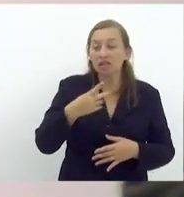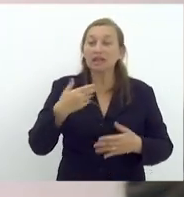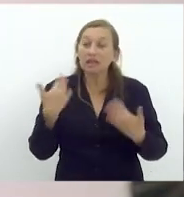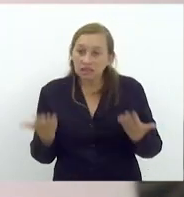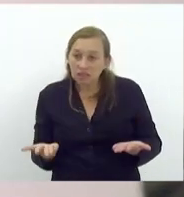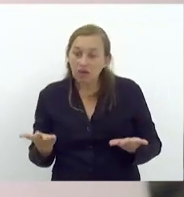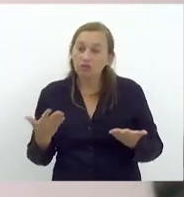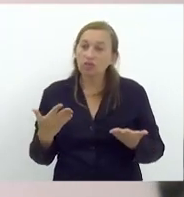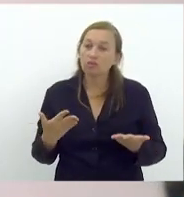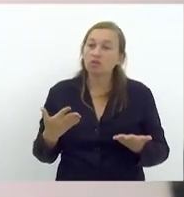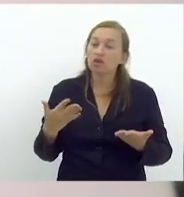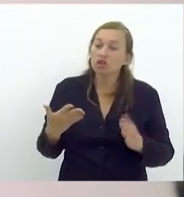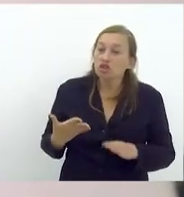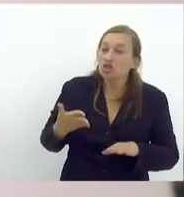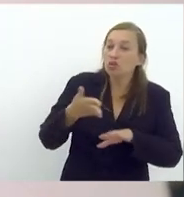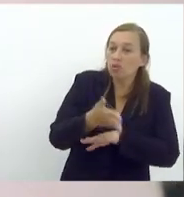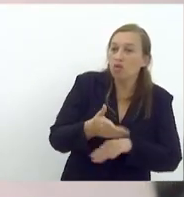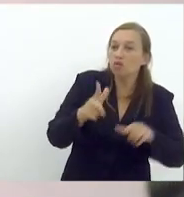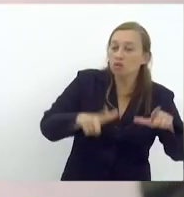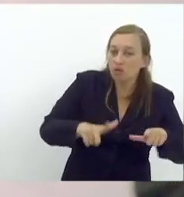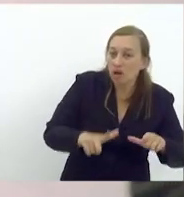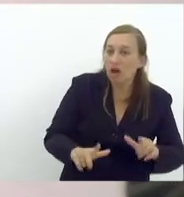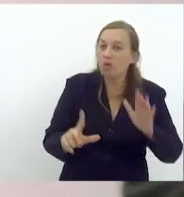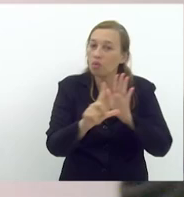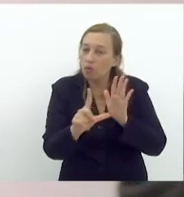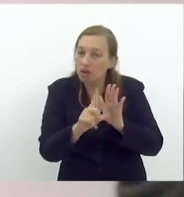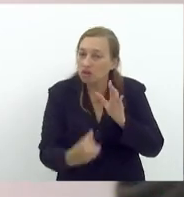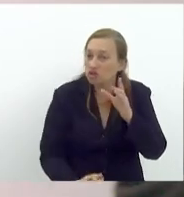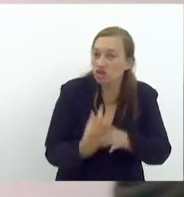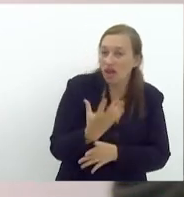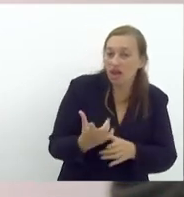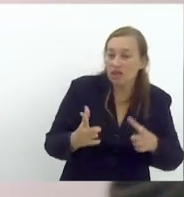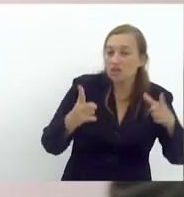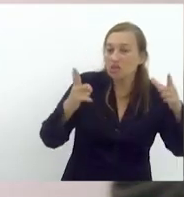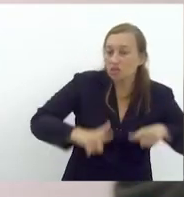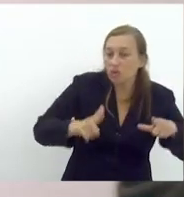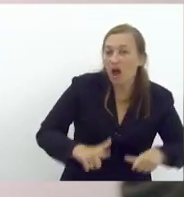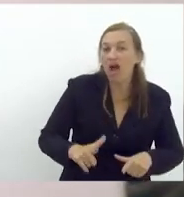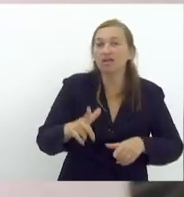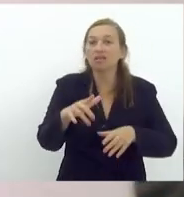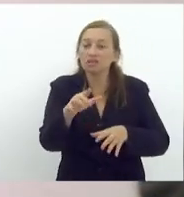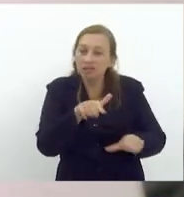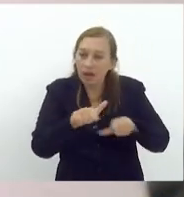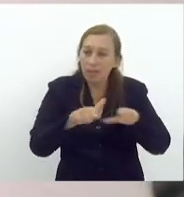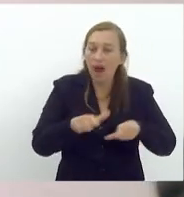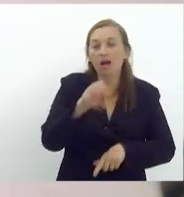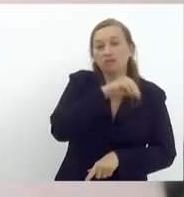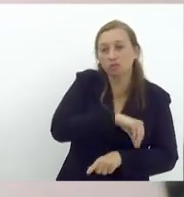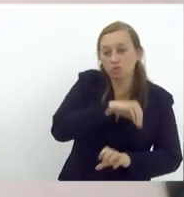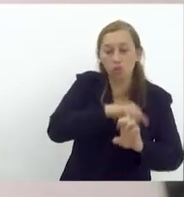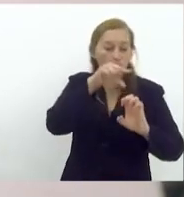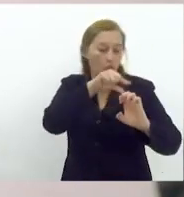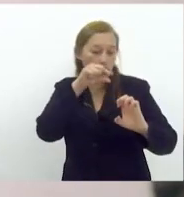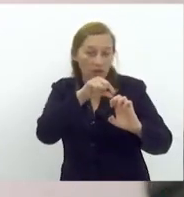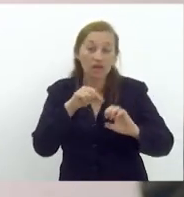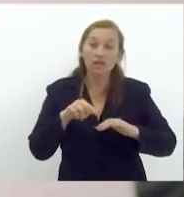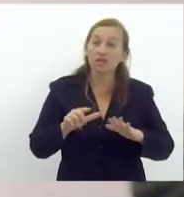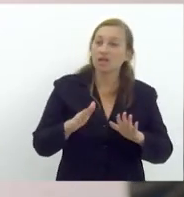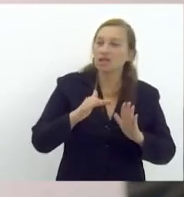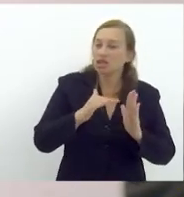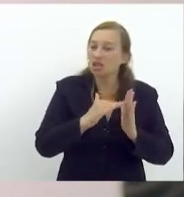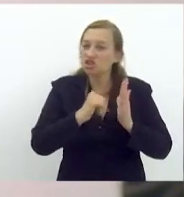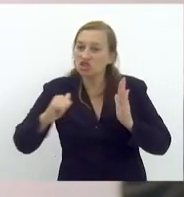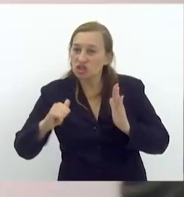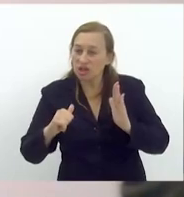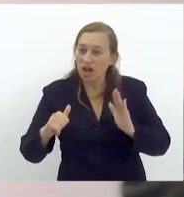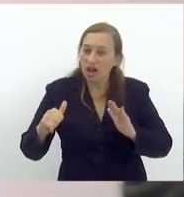numa loja que assim de pô vamos montar a loja cravar também nesse espaço de de trabalho de emprego de empreendimento e tirar da